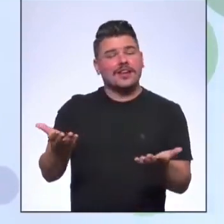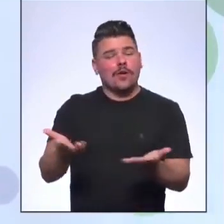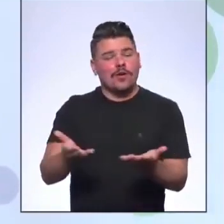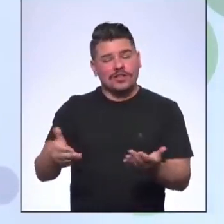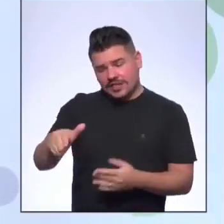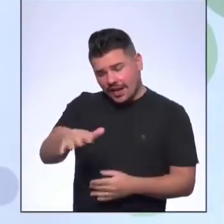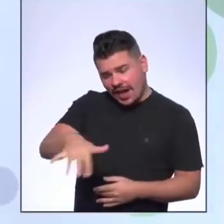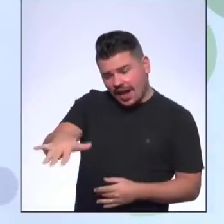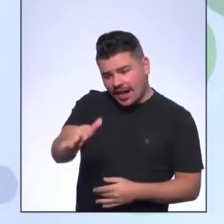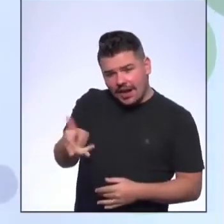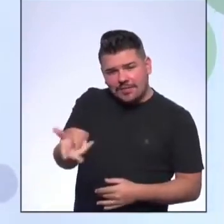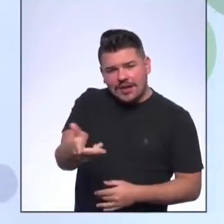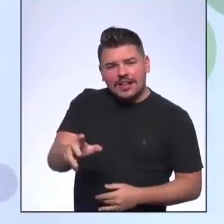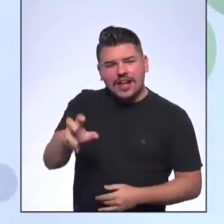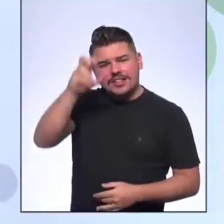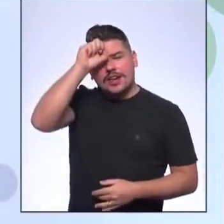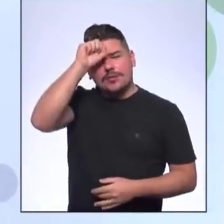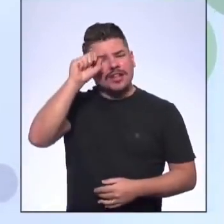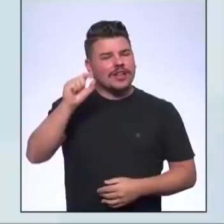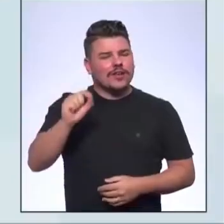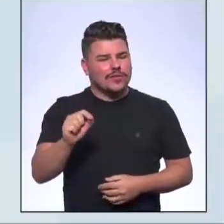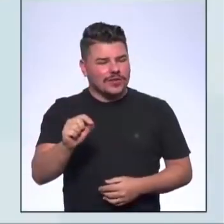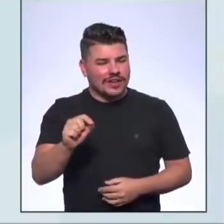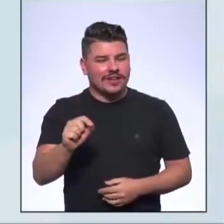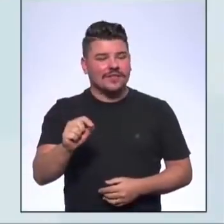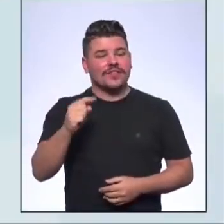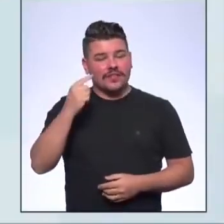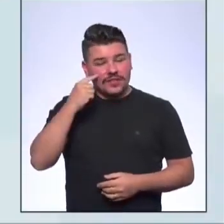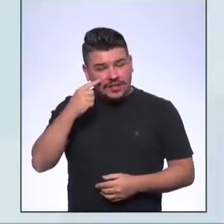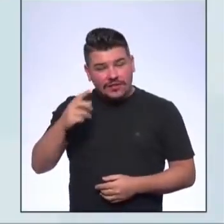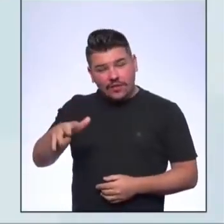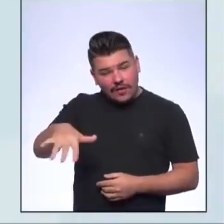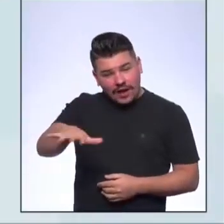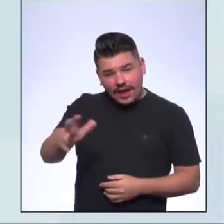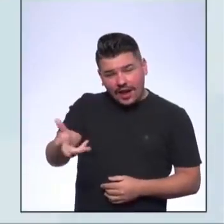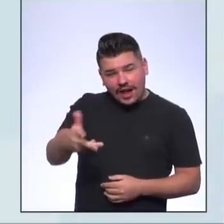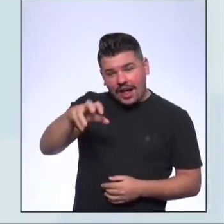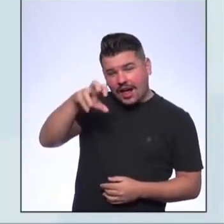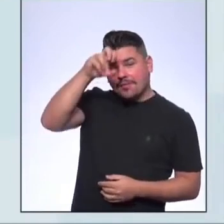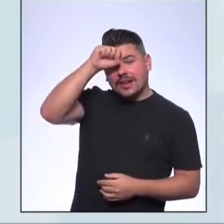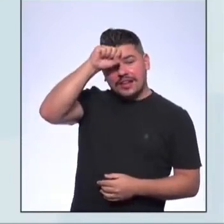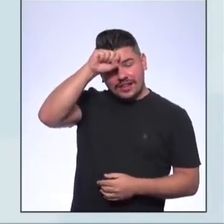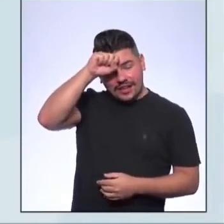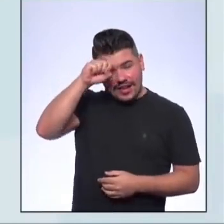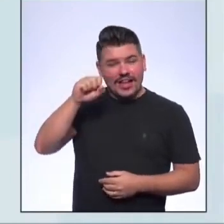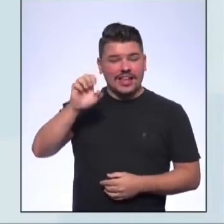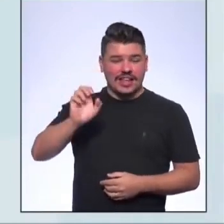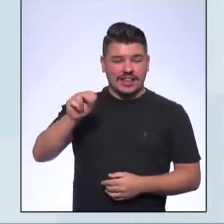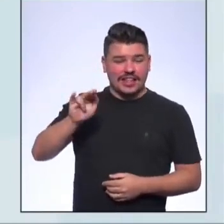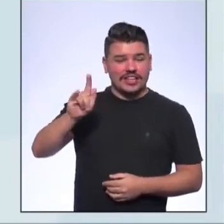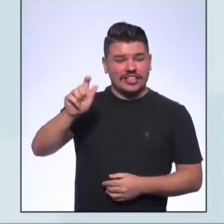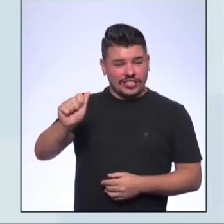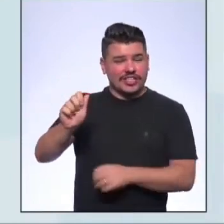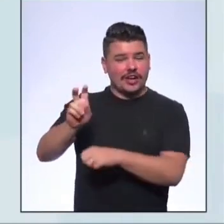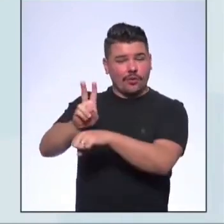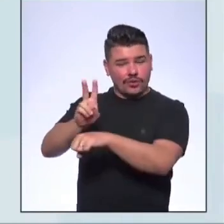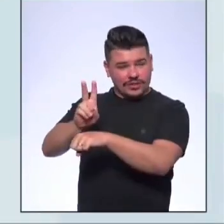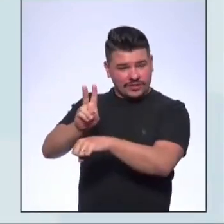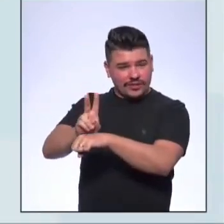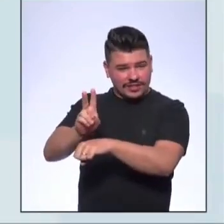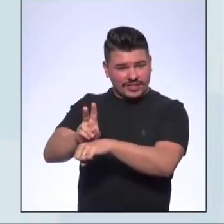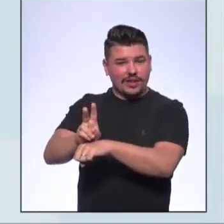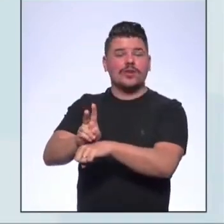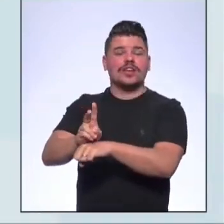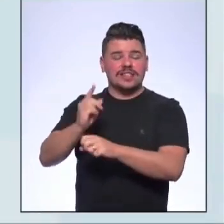habilidade aí? Vamos aí, olha a habilidade com a gente aí, ó. Avaliar a conservação da energia em sistemas físicos como trocas